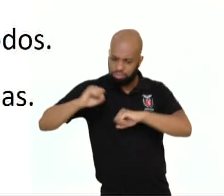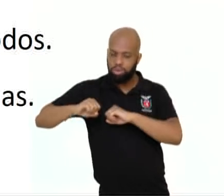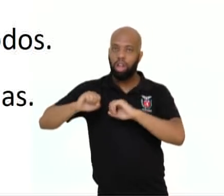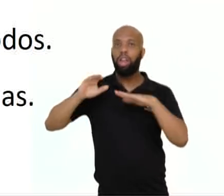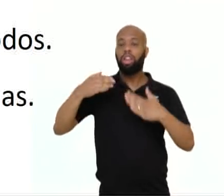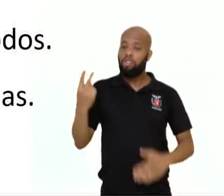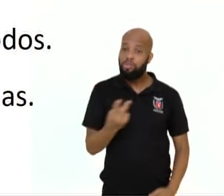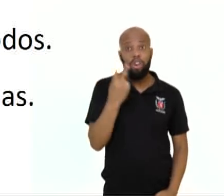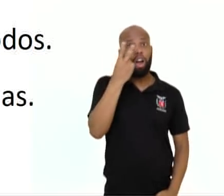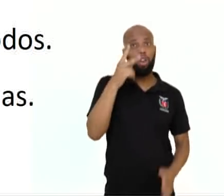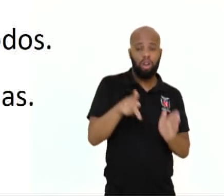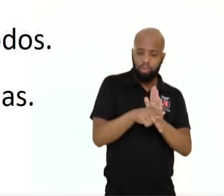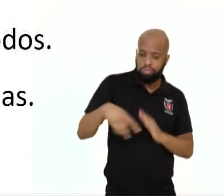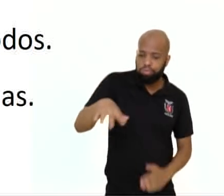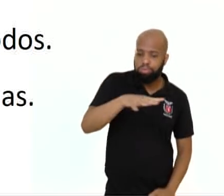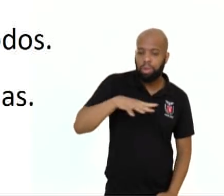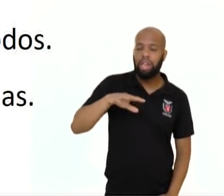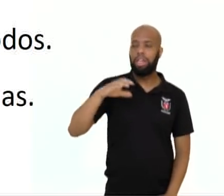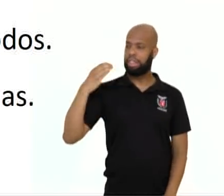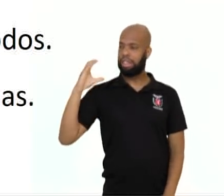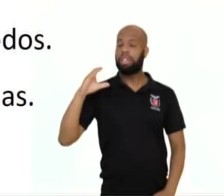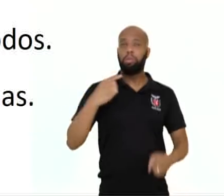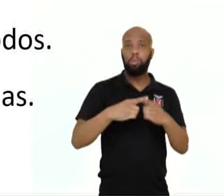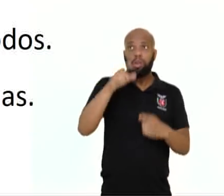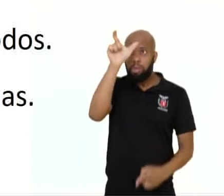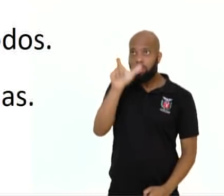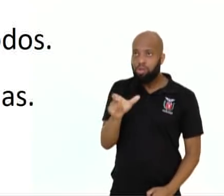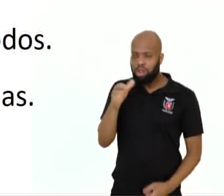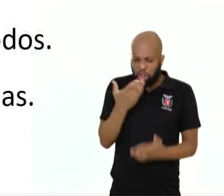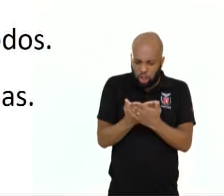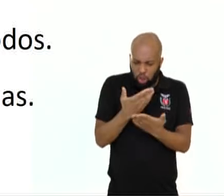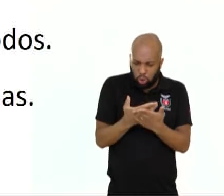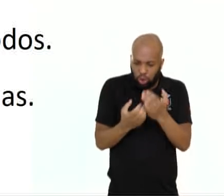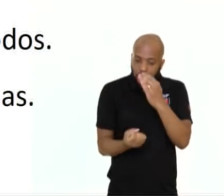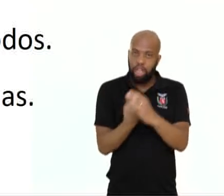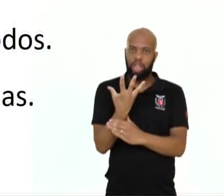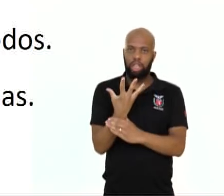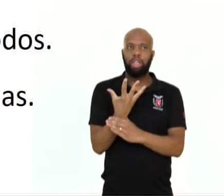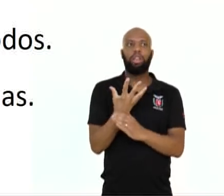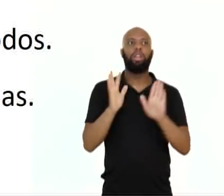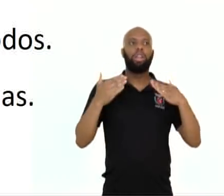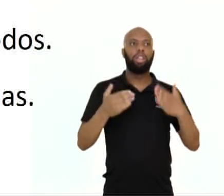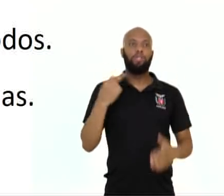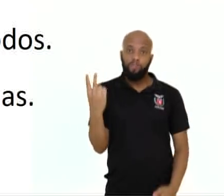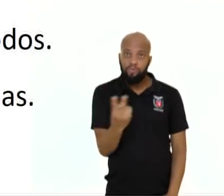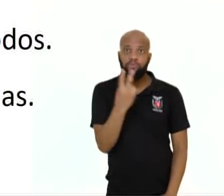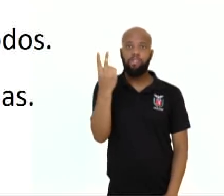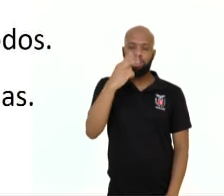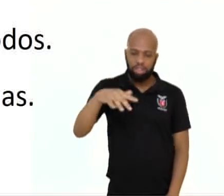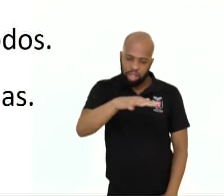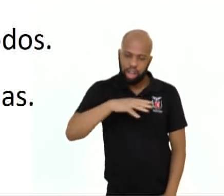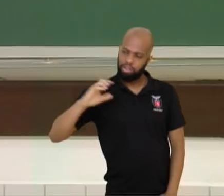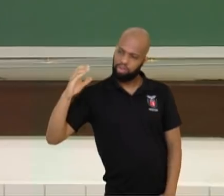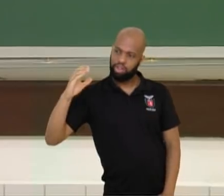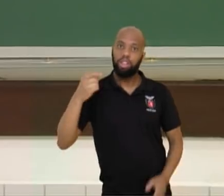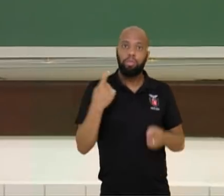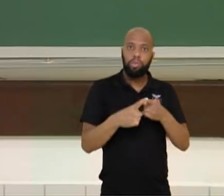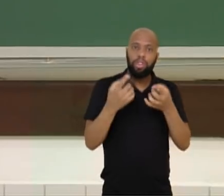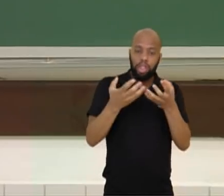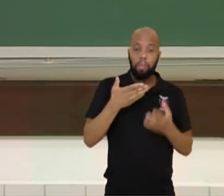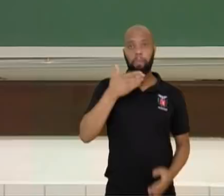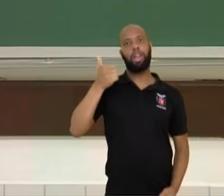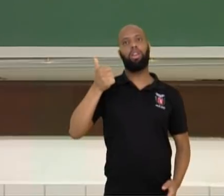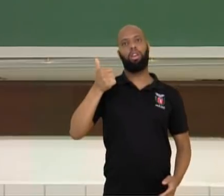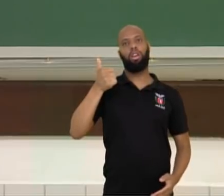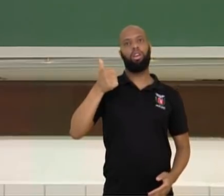área da ciência, porque são os cientistas que acabam desenvolvendo essas máquinas, né? Então, valorizou a área da ciência no intuito de melhorar as máquinas. Não é porque